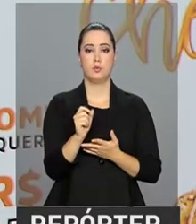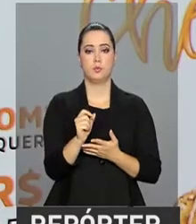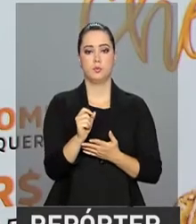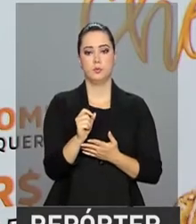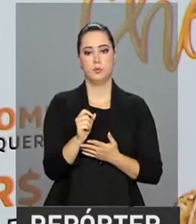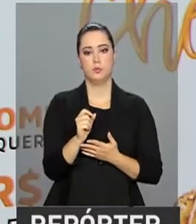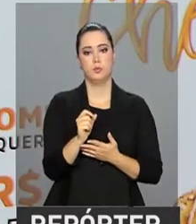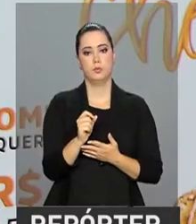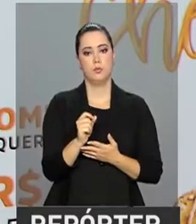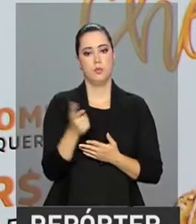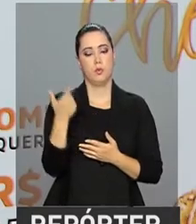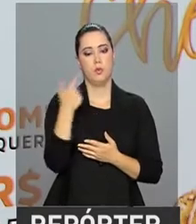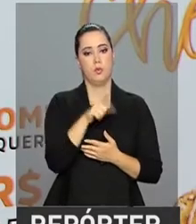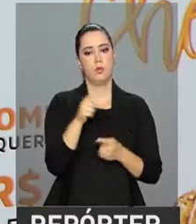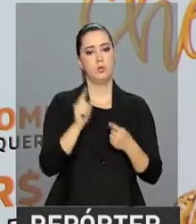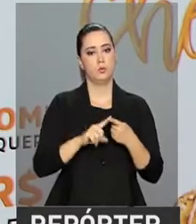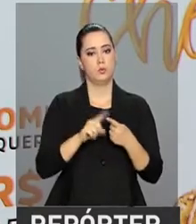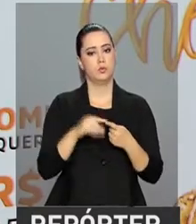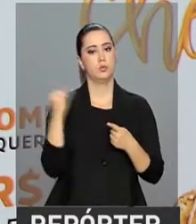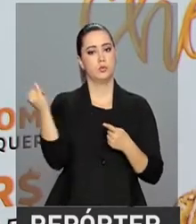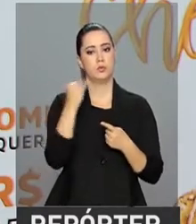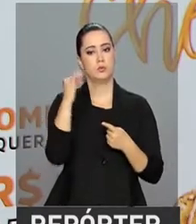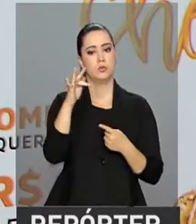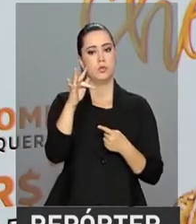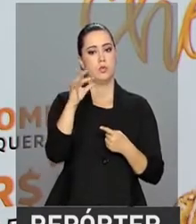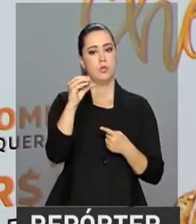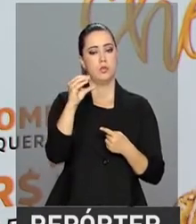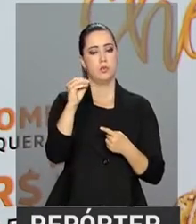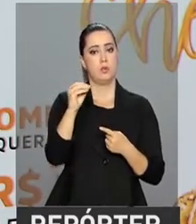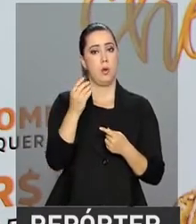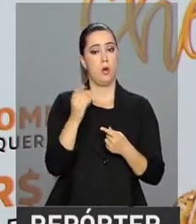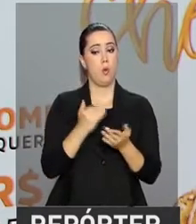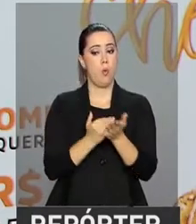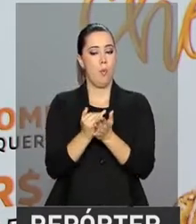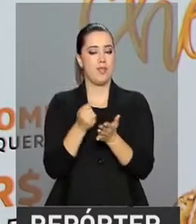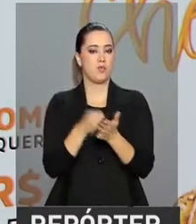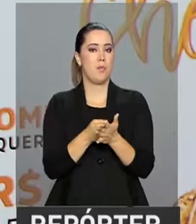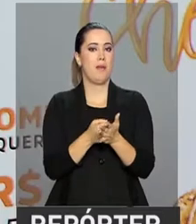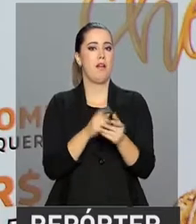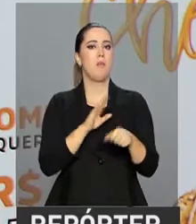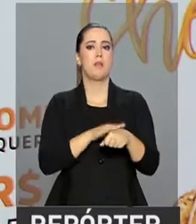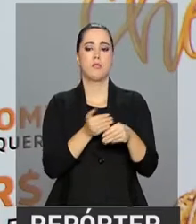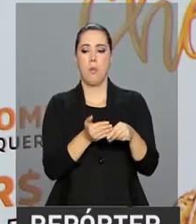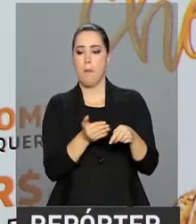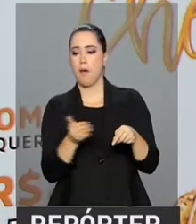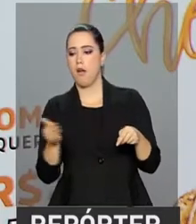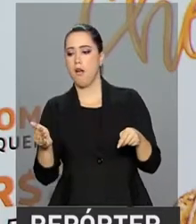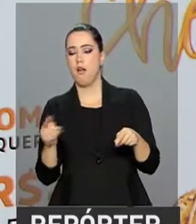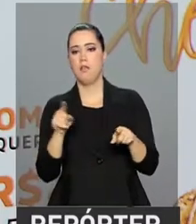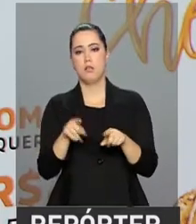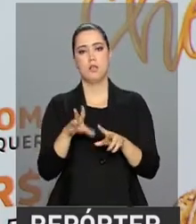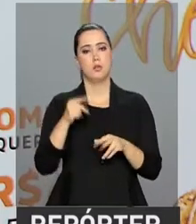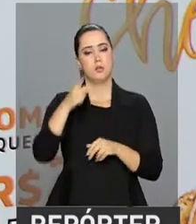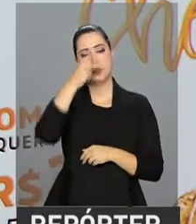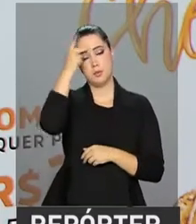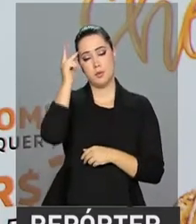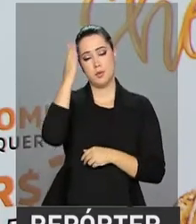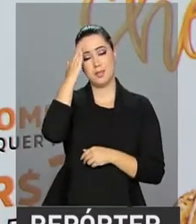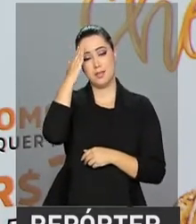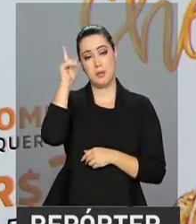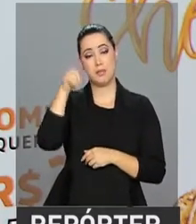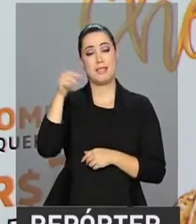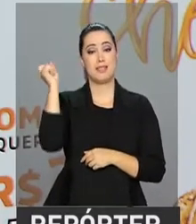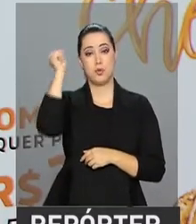um outro ponto importante na oficial é a carência para início de pagamento todo mundo sabe todo em todo empresário que é muito